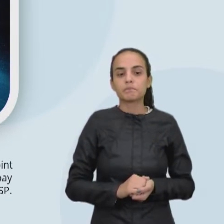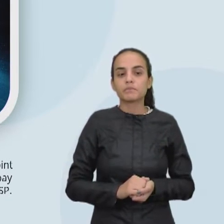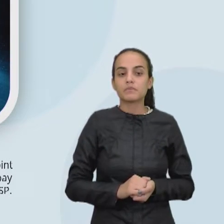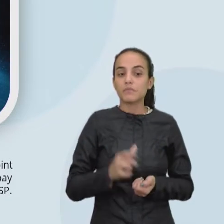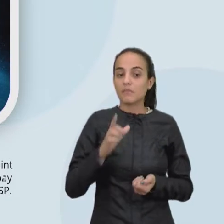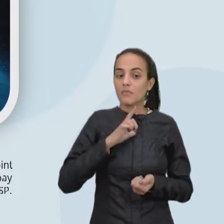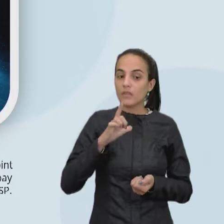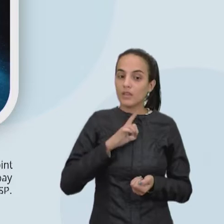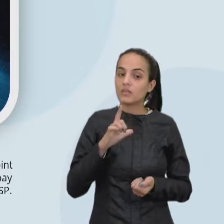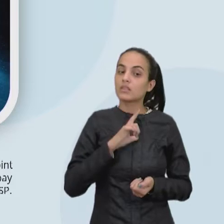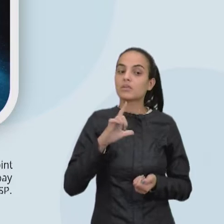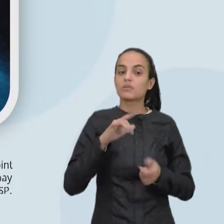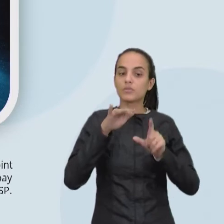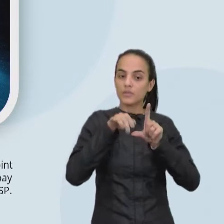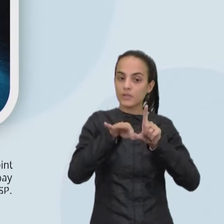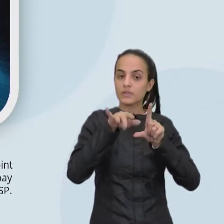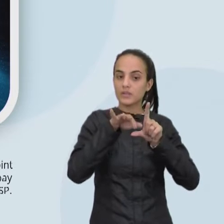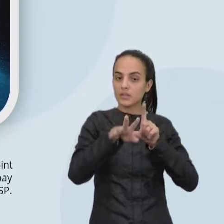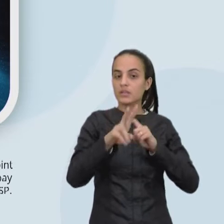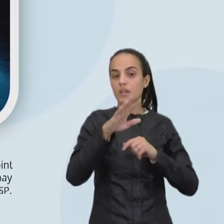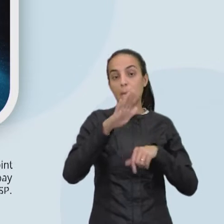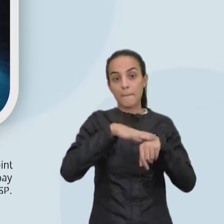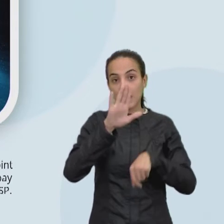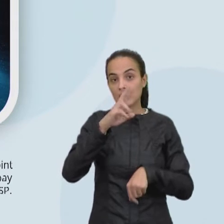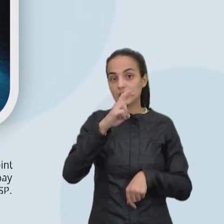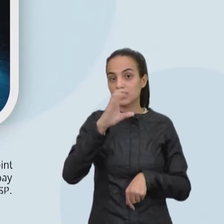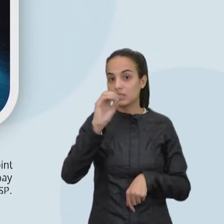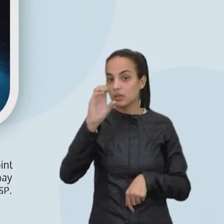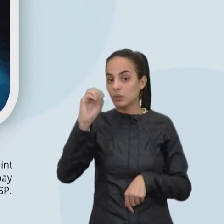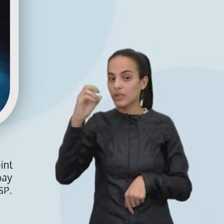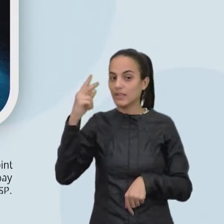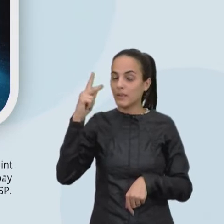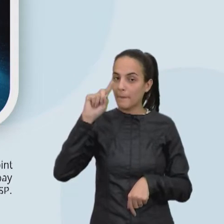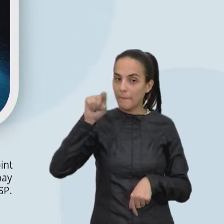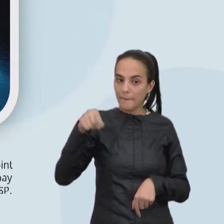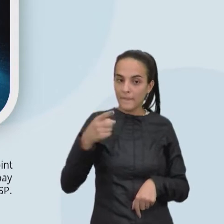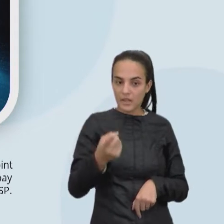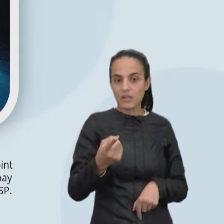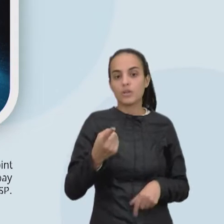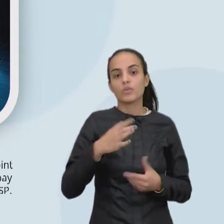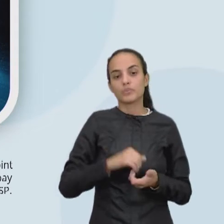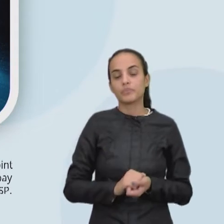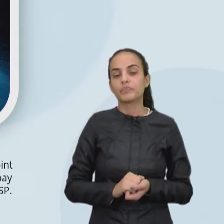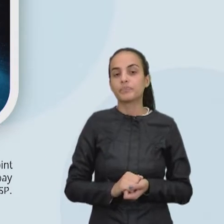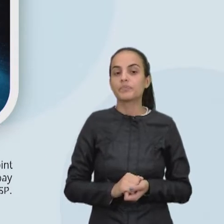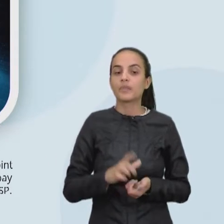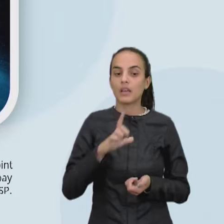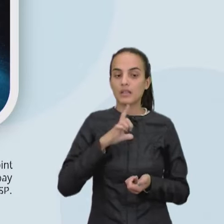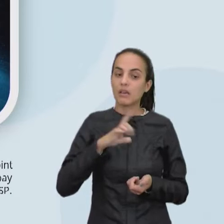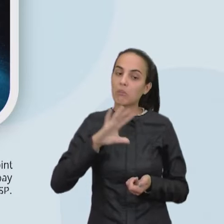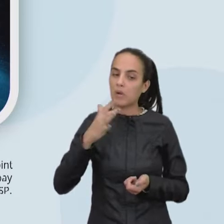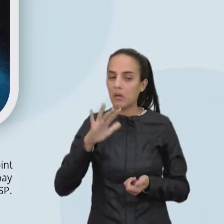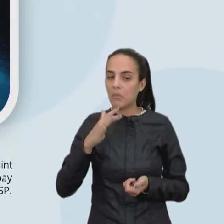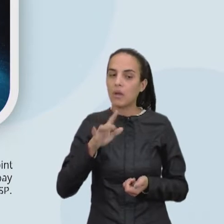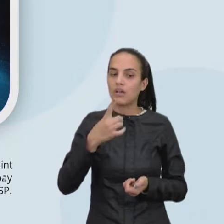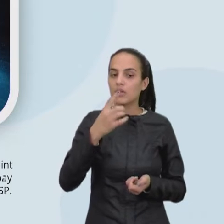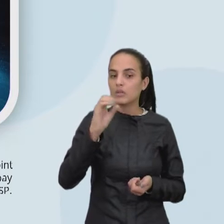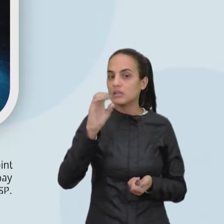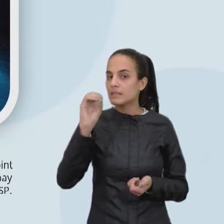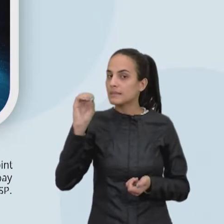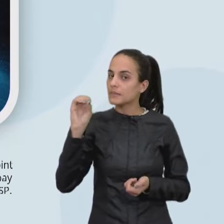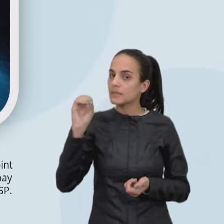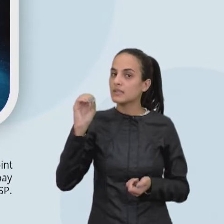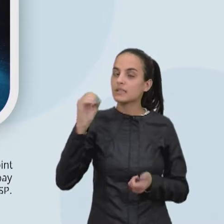Temos o macro influenciador, que é acima de 500k e 500 mil seguidores. Tem o intermediário, que está ali nos 100